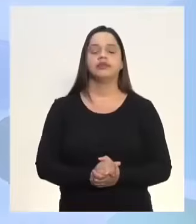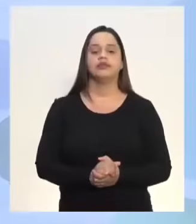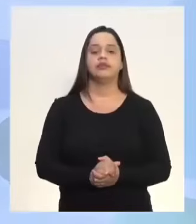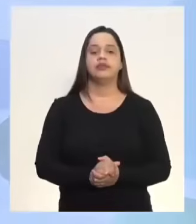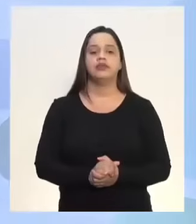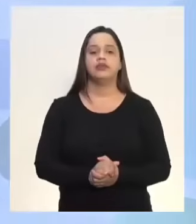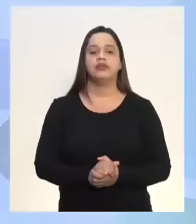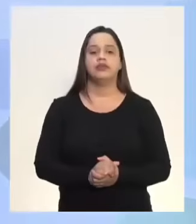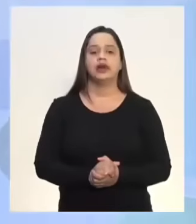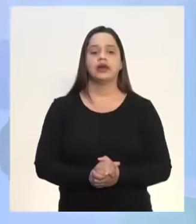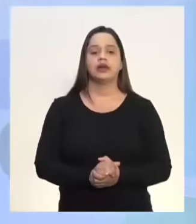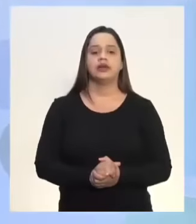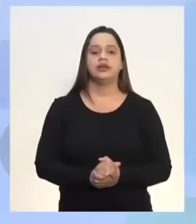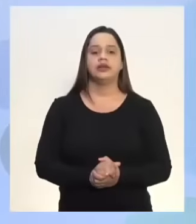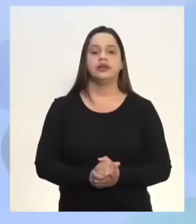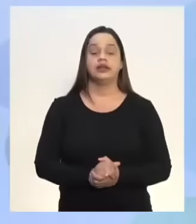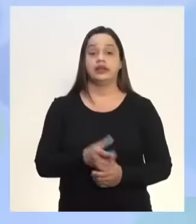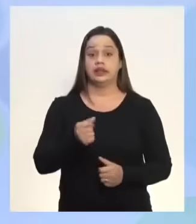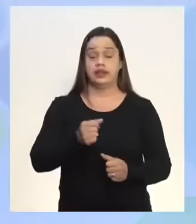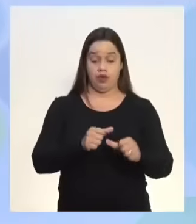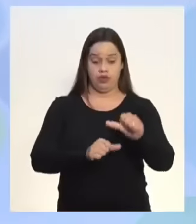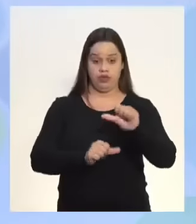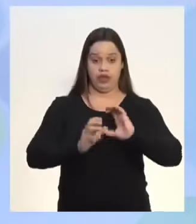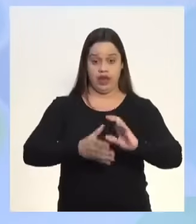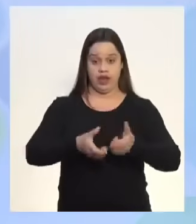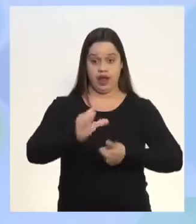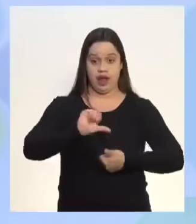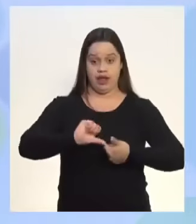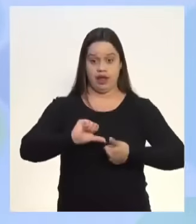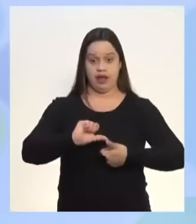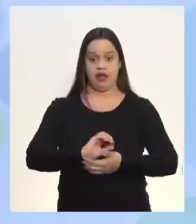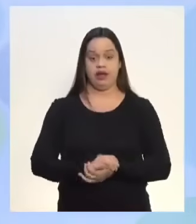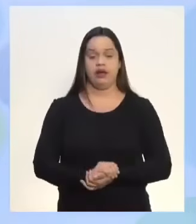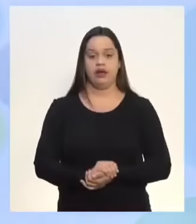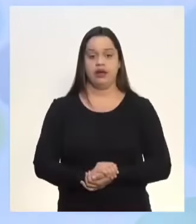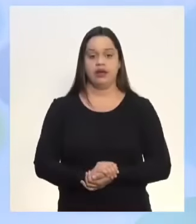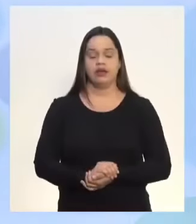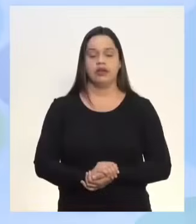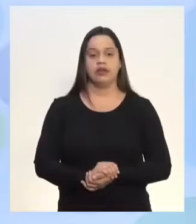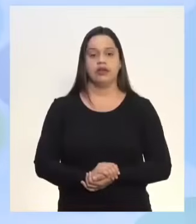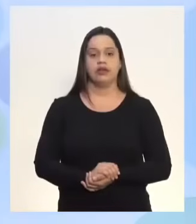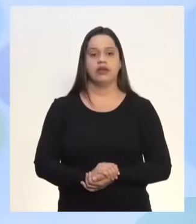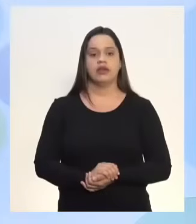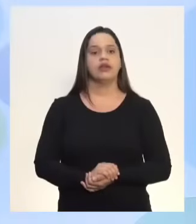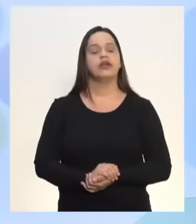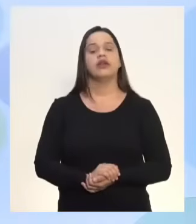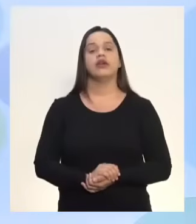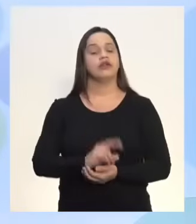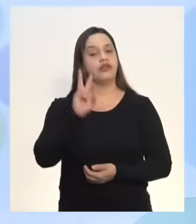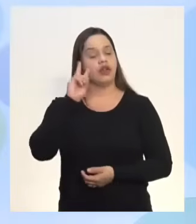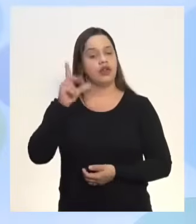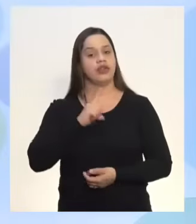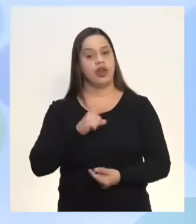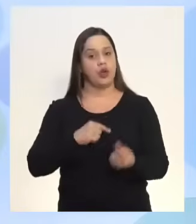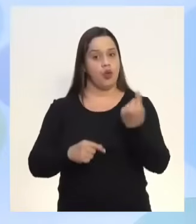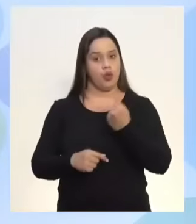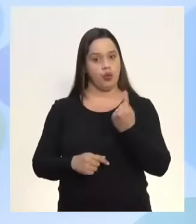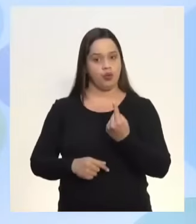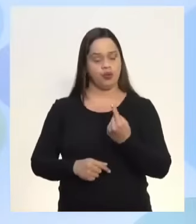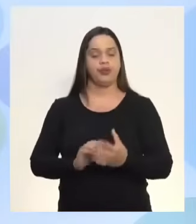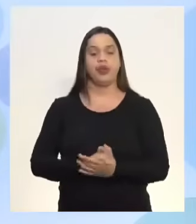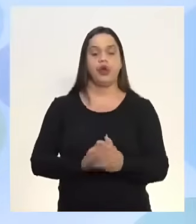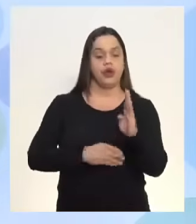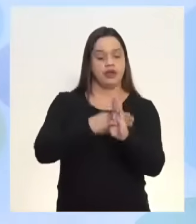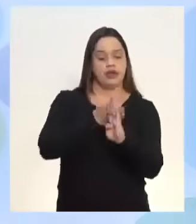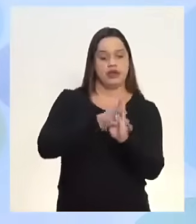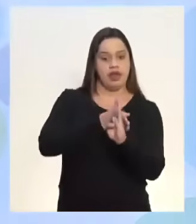como 6. Se eu virar ele completamente, ó, então, do outro lado completamente, eu tenho 1. Então, somando